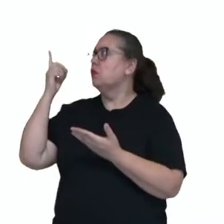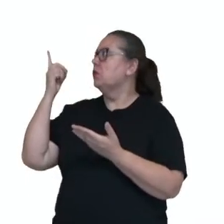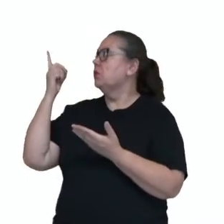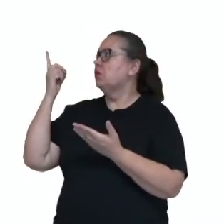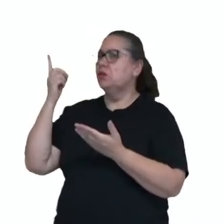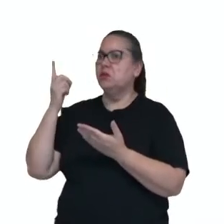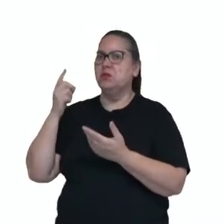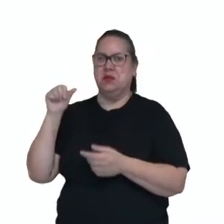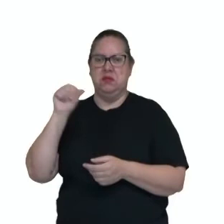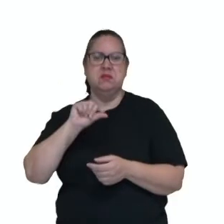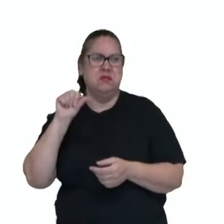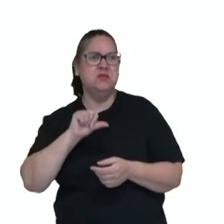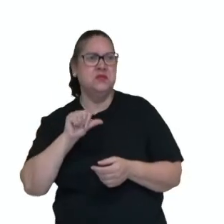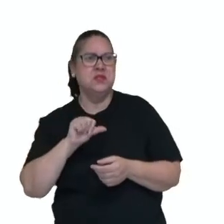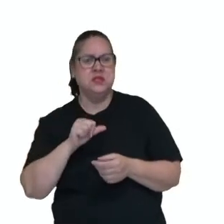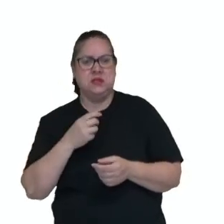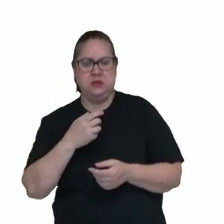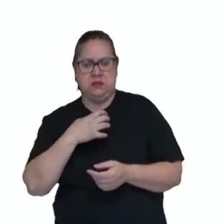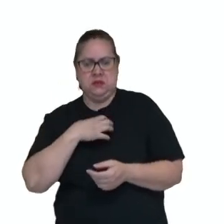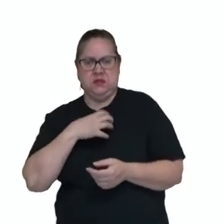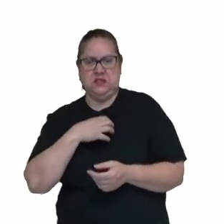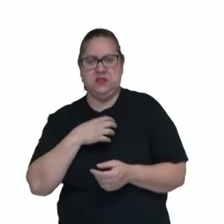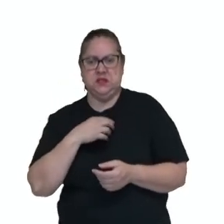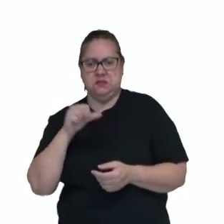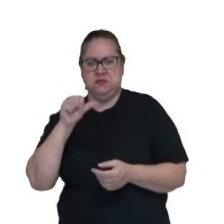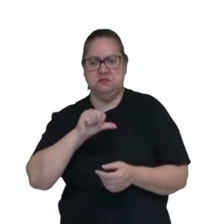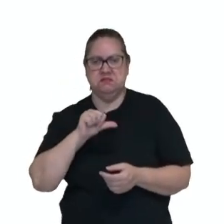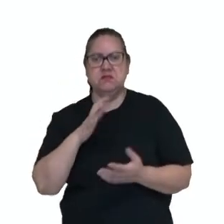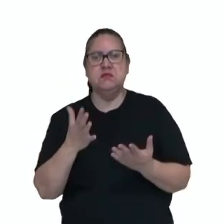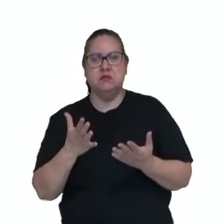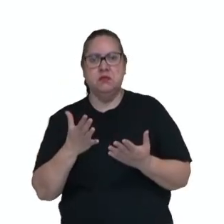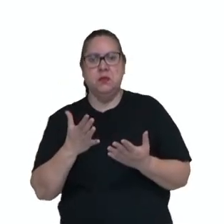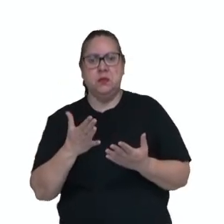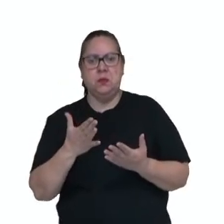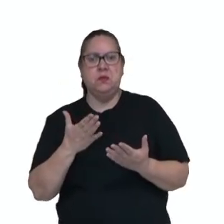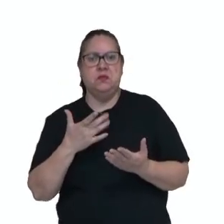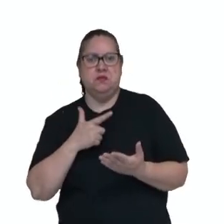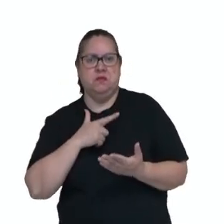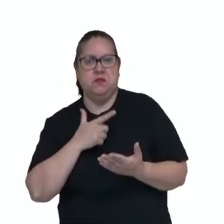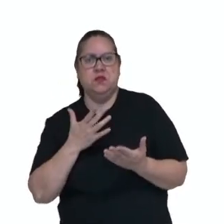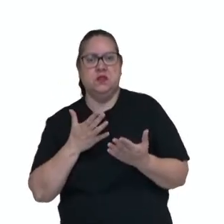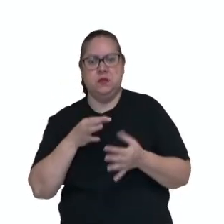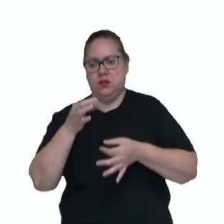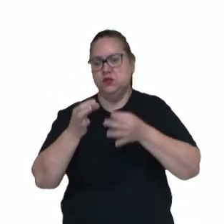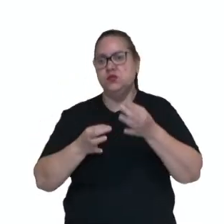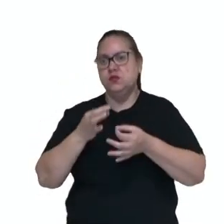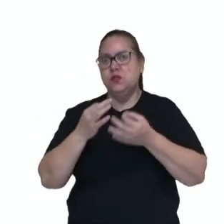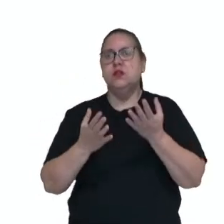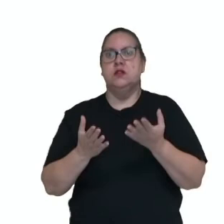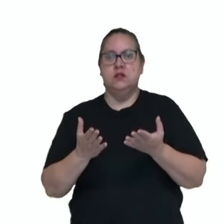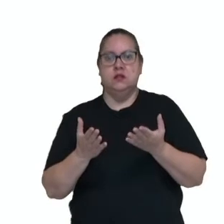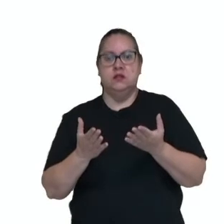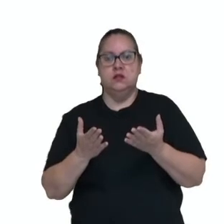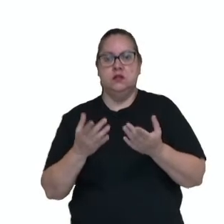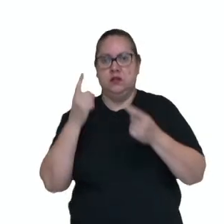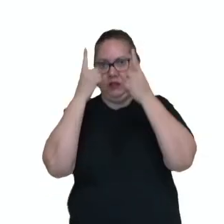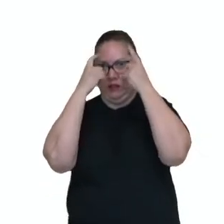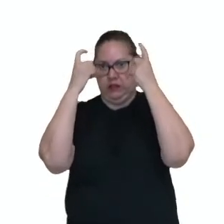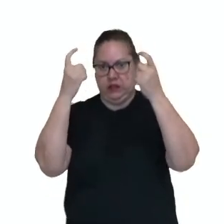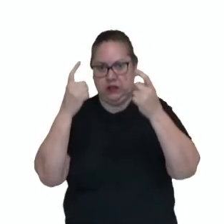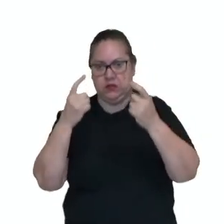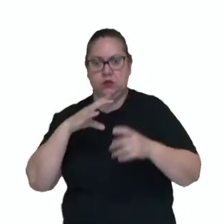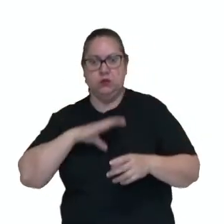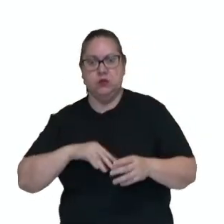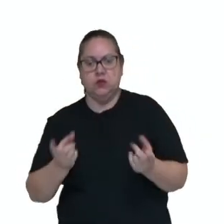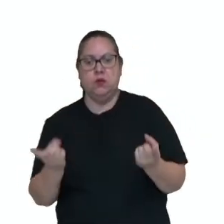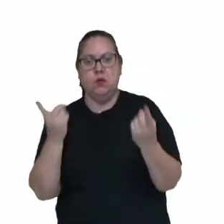com uma negatividade, com uma expressão muito negativa, né? Até para se justificar a violência dos portugueses contra